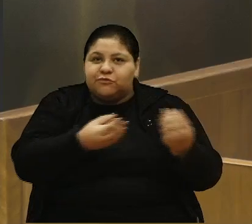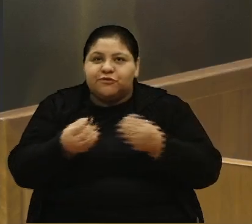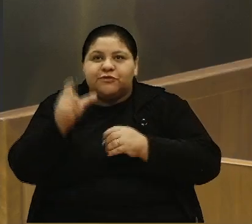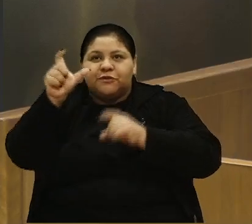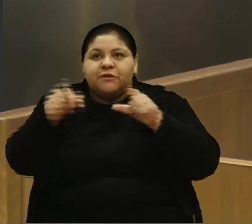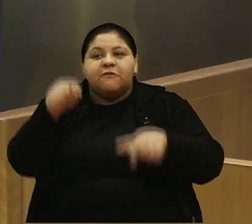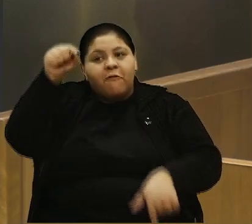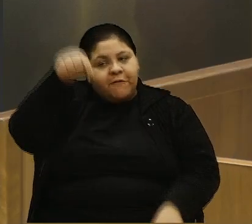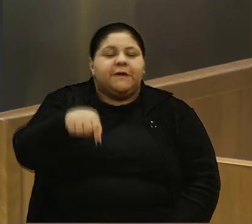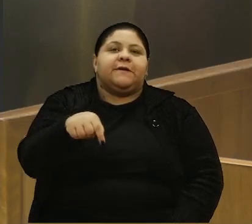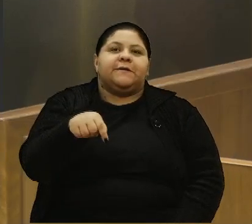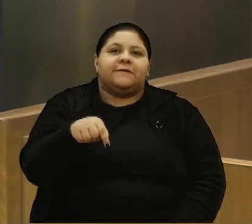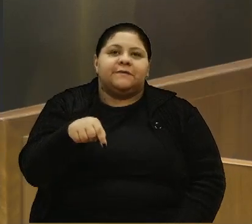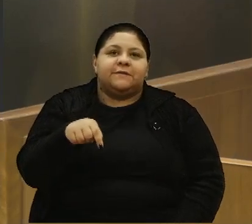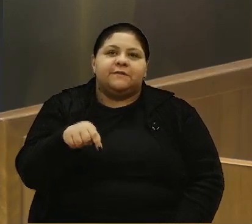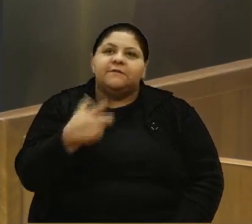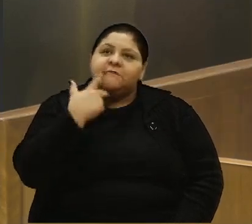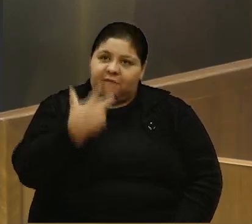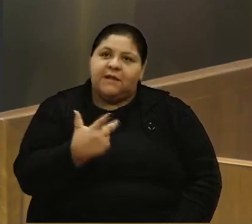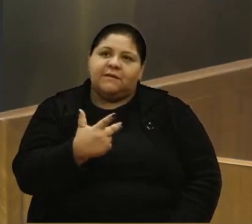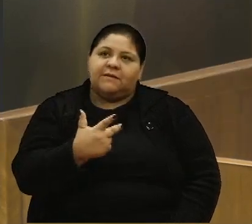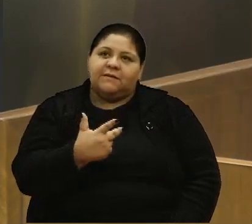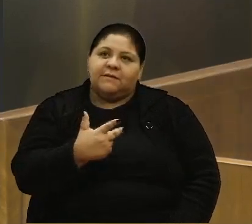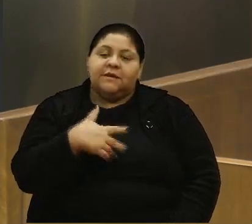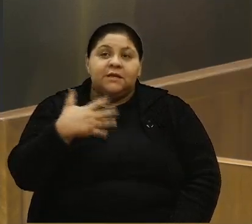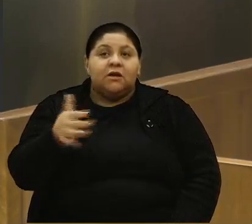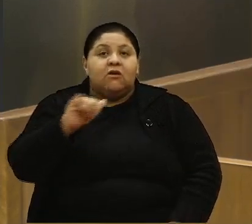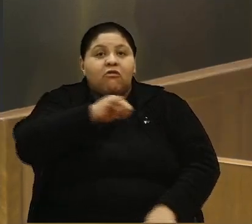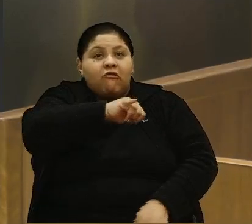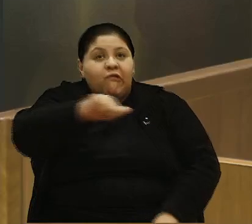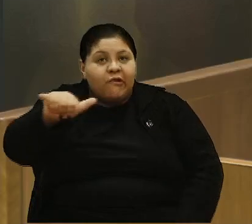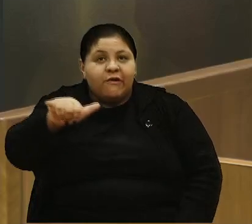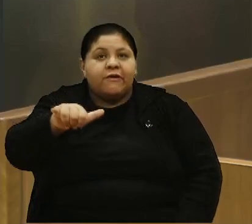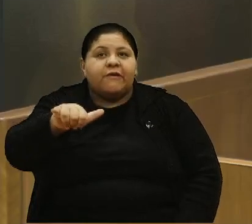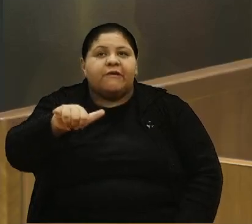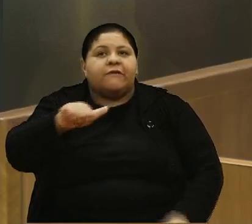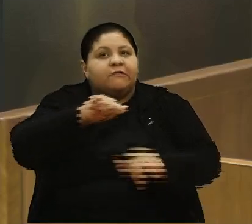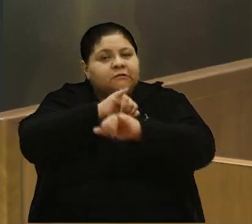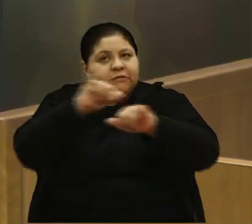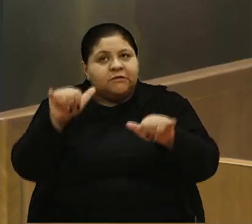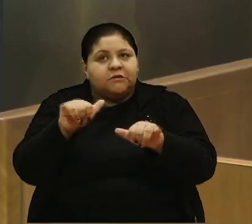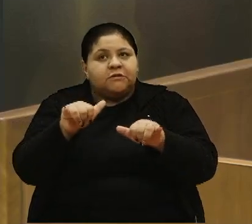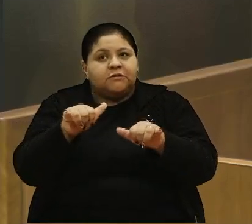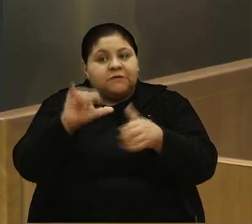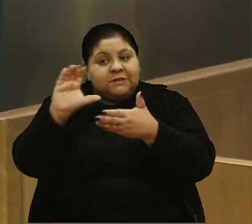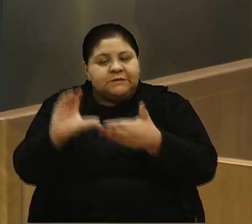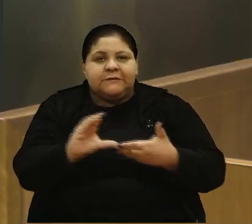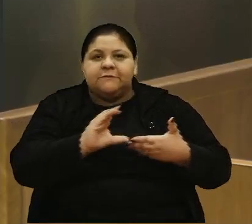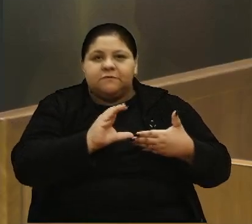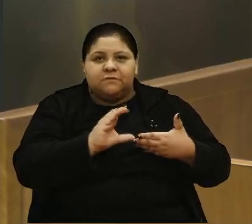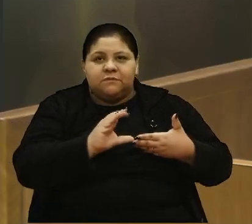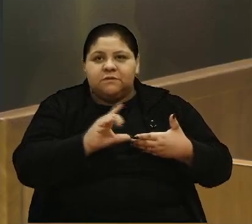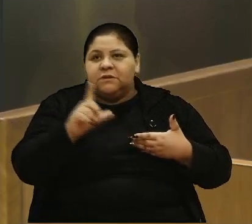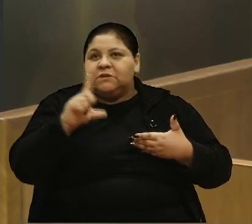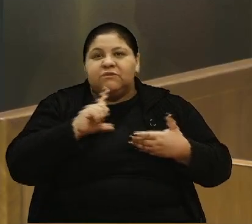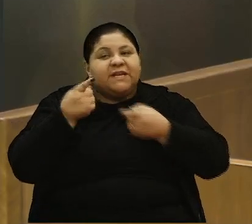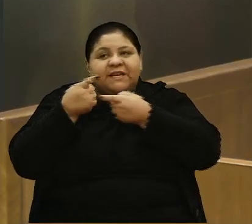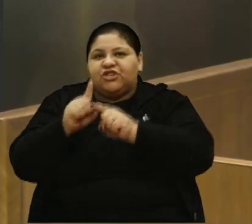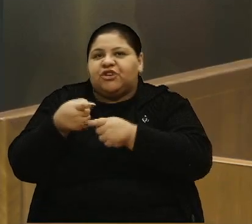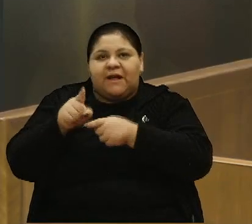aqui bater. Então, quando anuncia... faz uma notícia desse investimento, não tem que